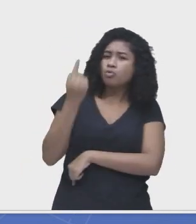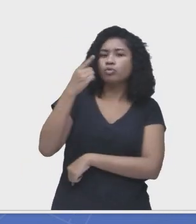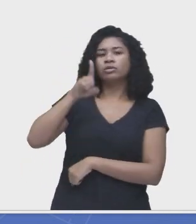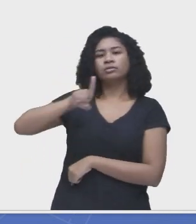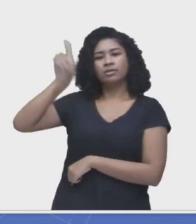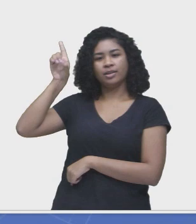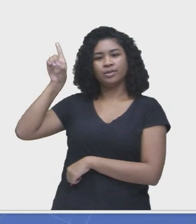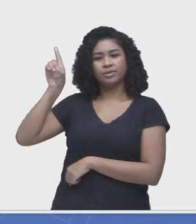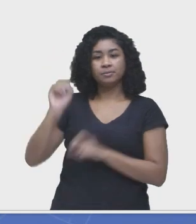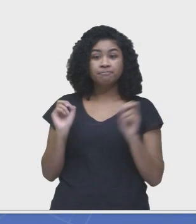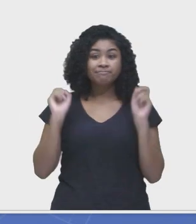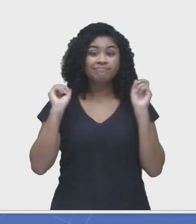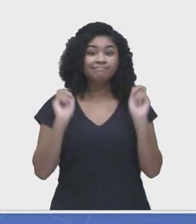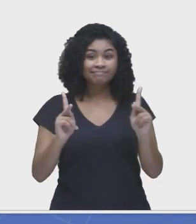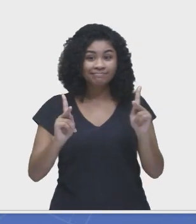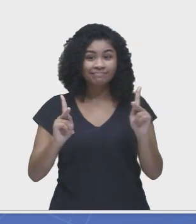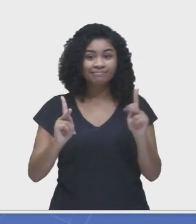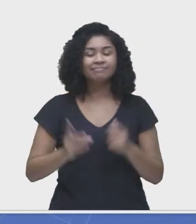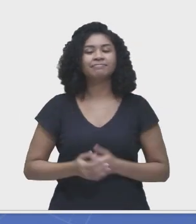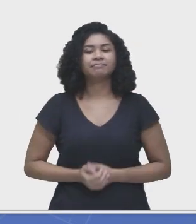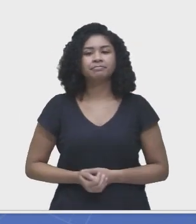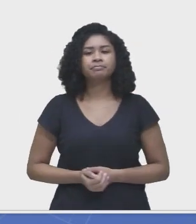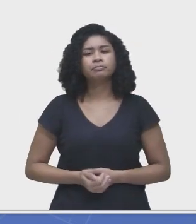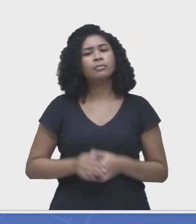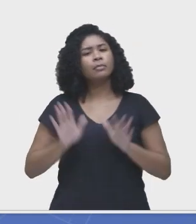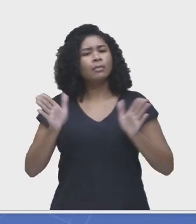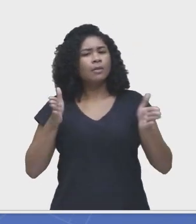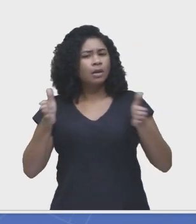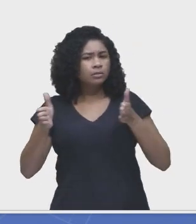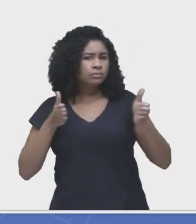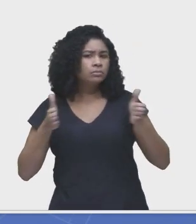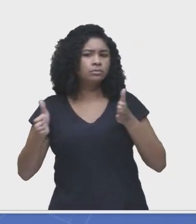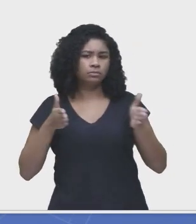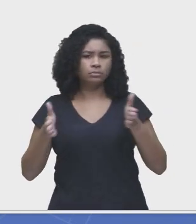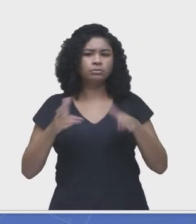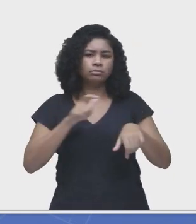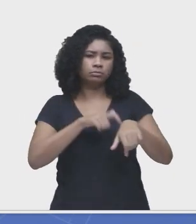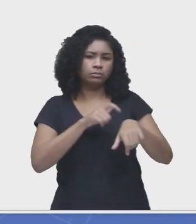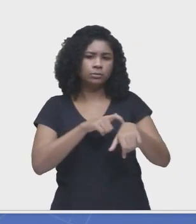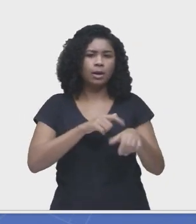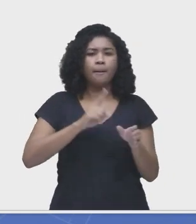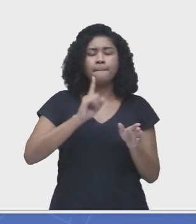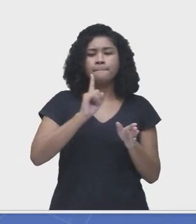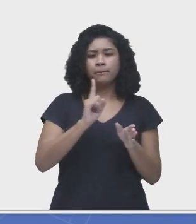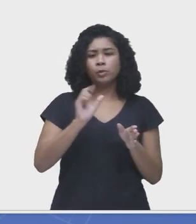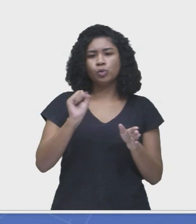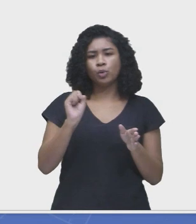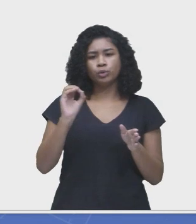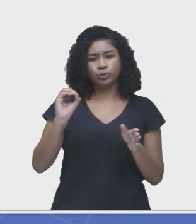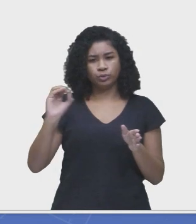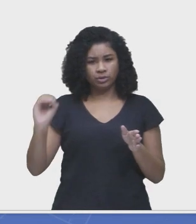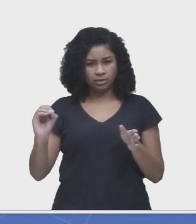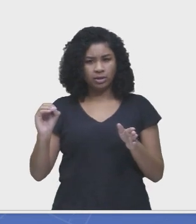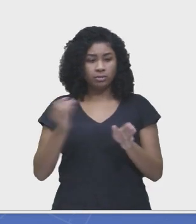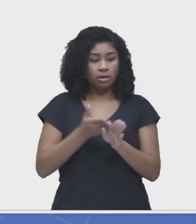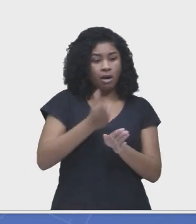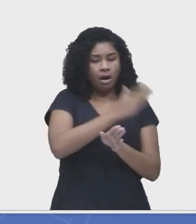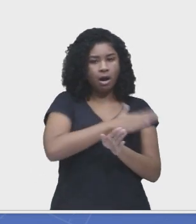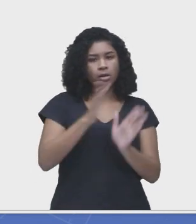notícia, ok? Por volta do ano de 1800 a.C., começaram um deslocamento